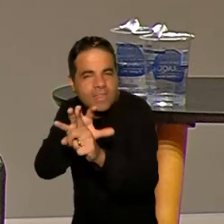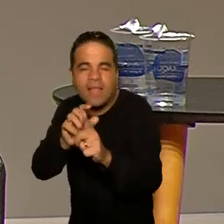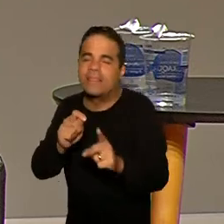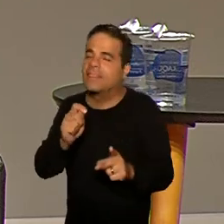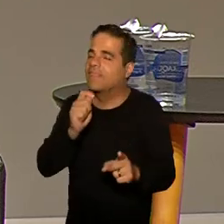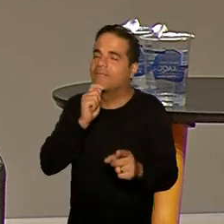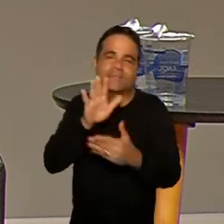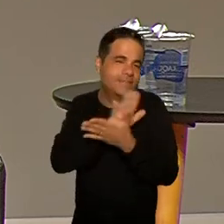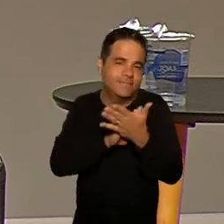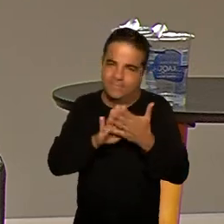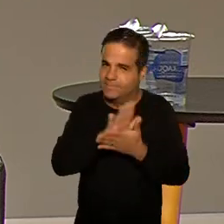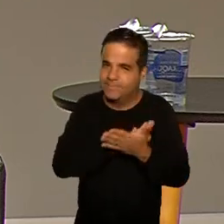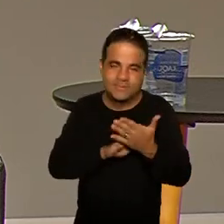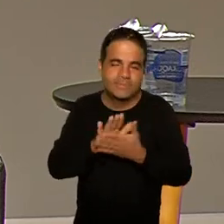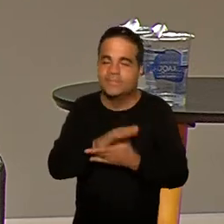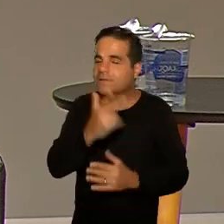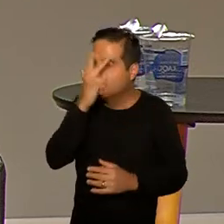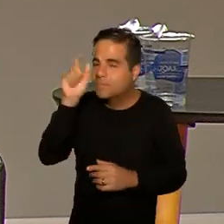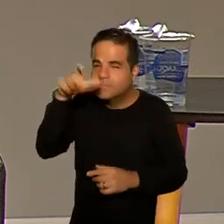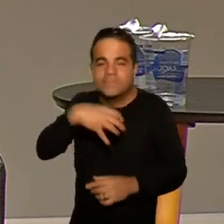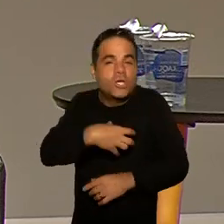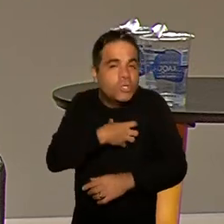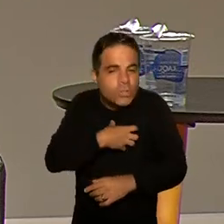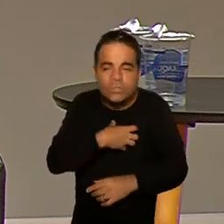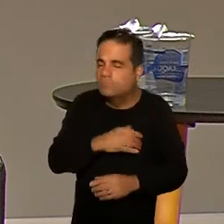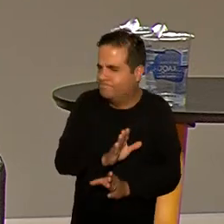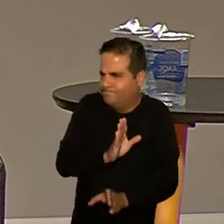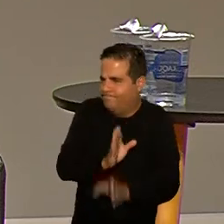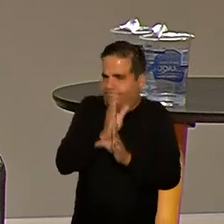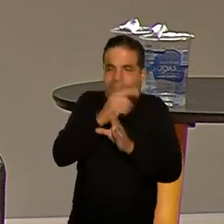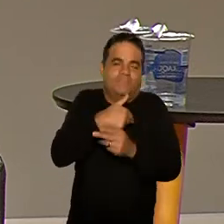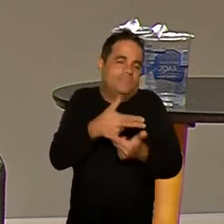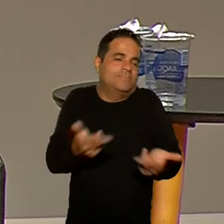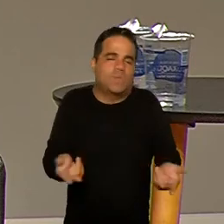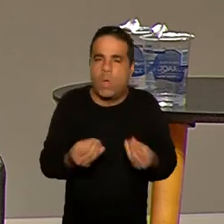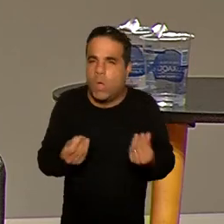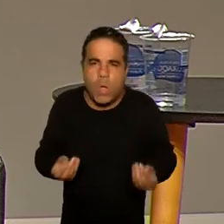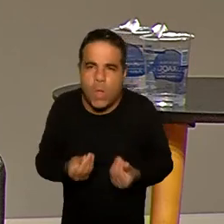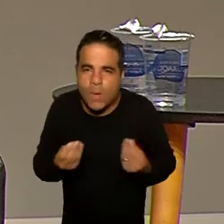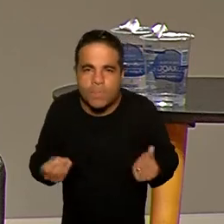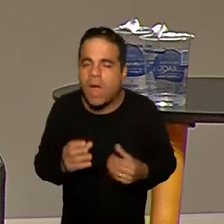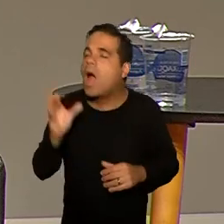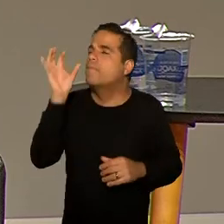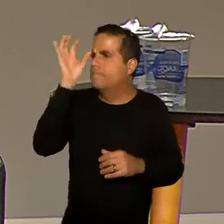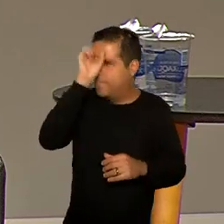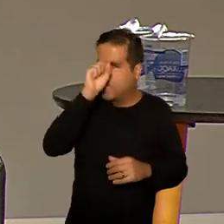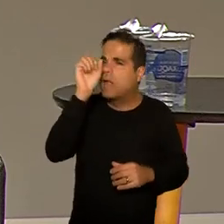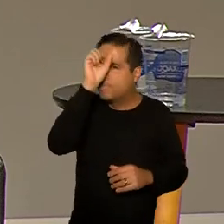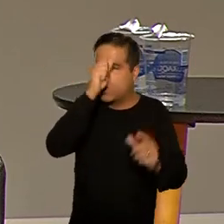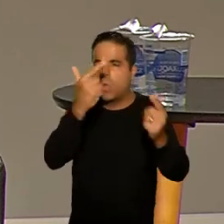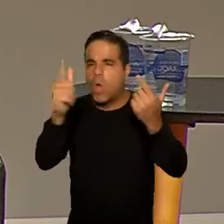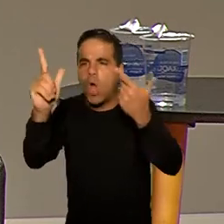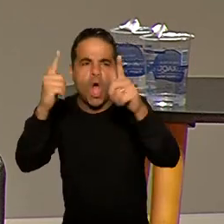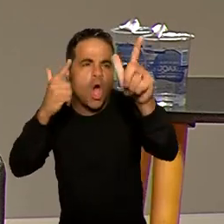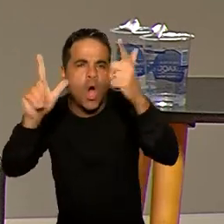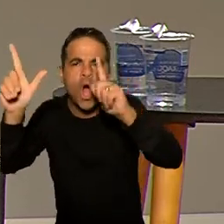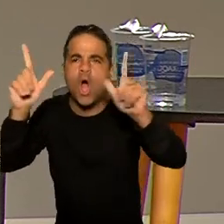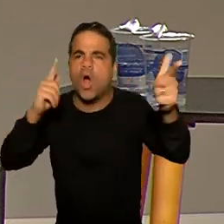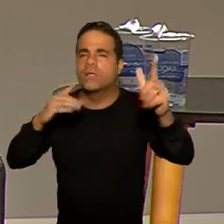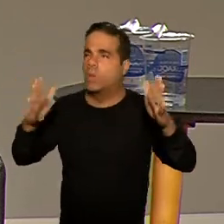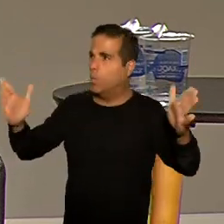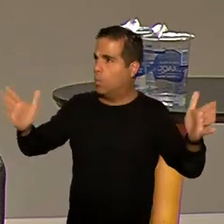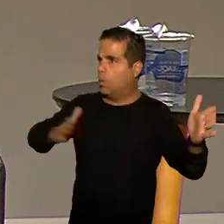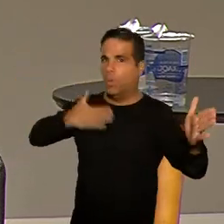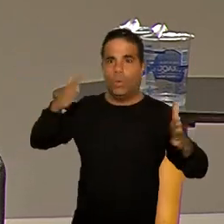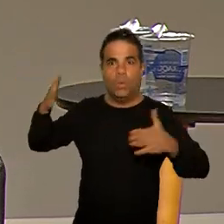o suficiente para que essa pessoa sinta que ela descobriu coisas que ela aprendeu outras que ela foi Surpreendida